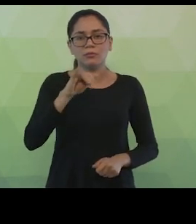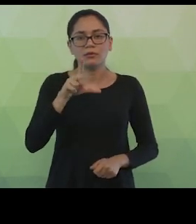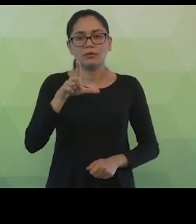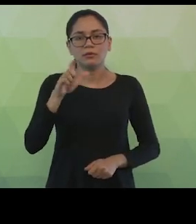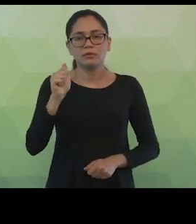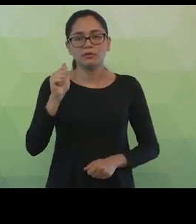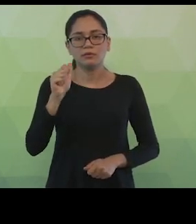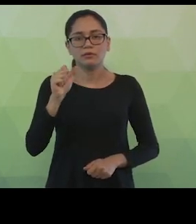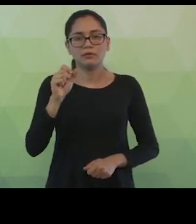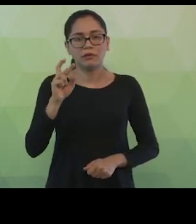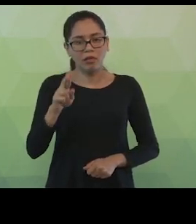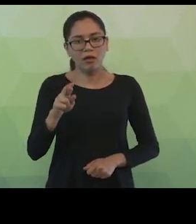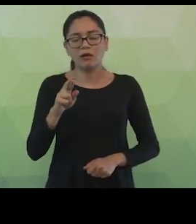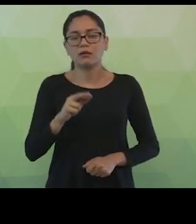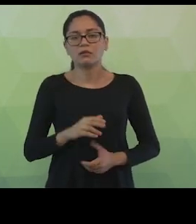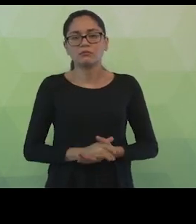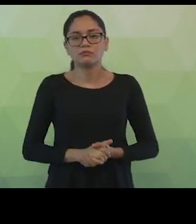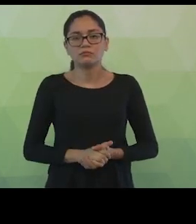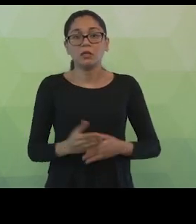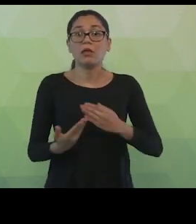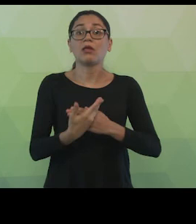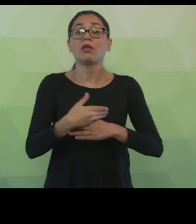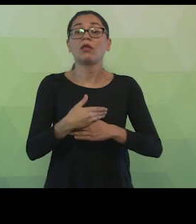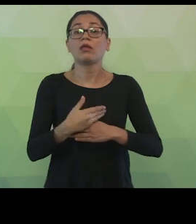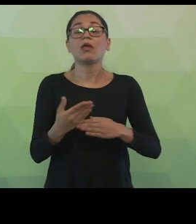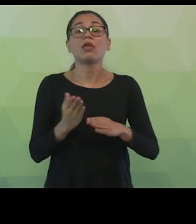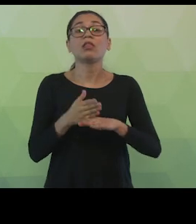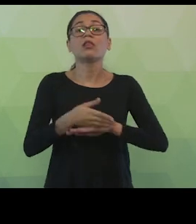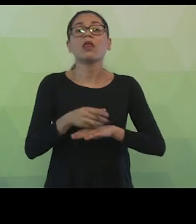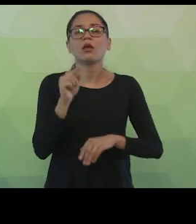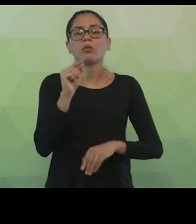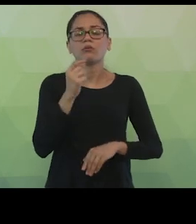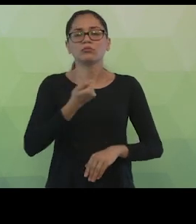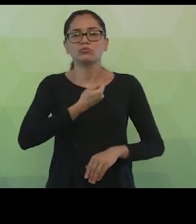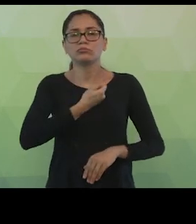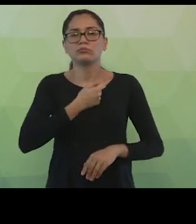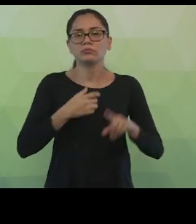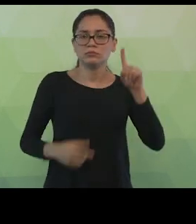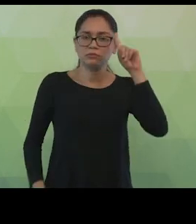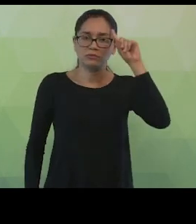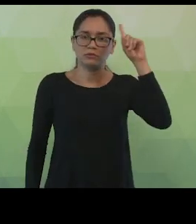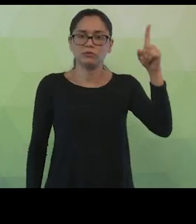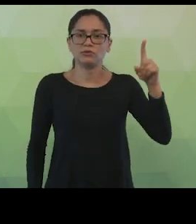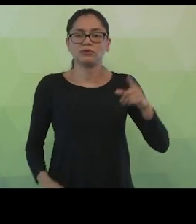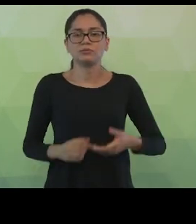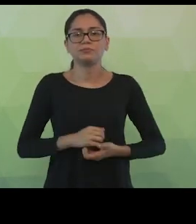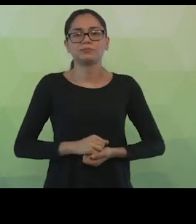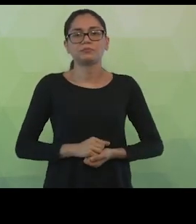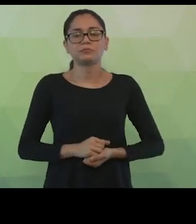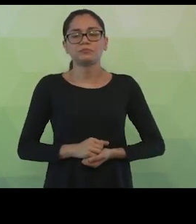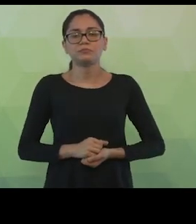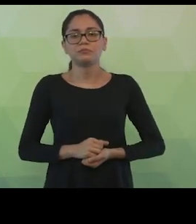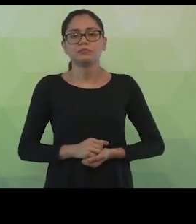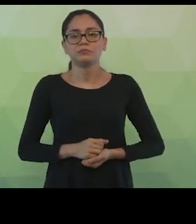apareceu a mensagem, entre com o número de dias. Vamos colocar aqui um valor de dias aqui, vamos